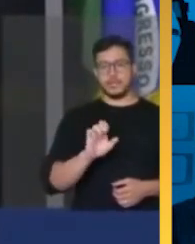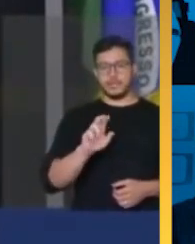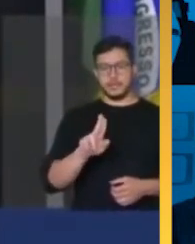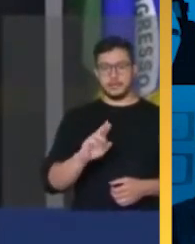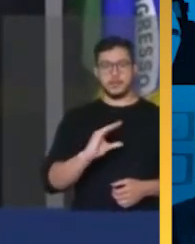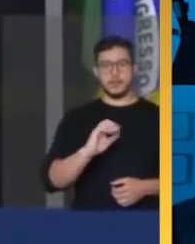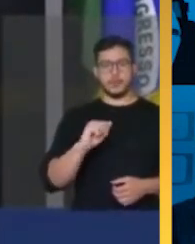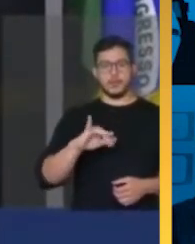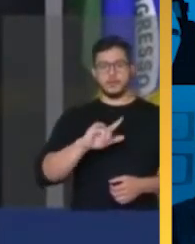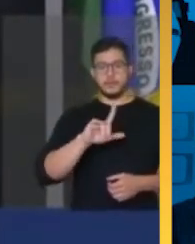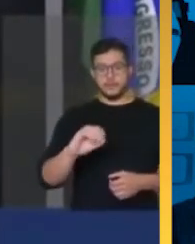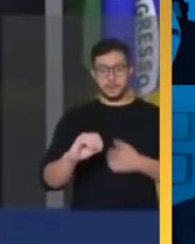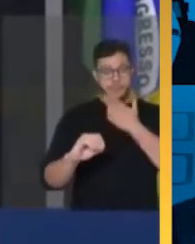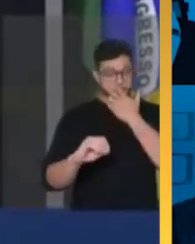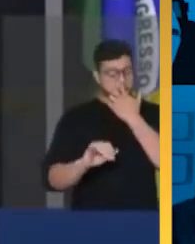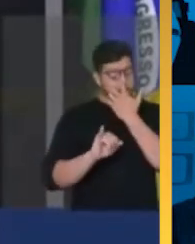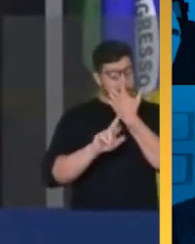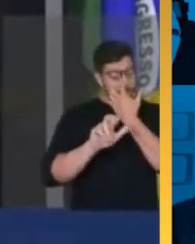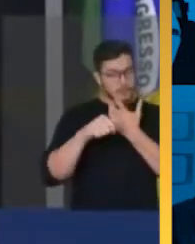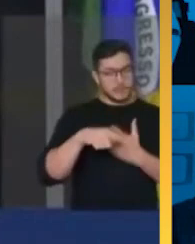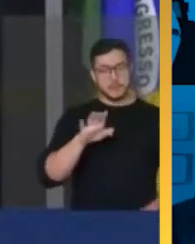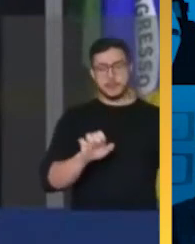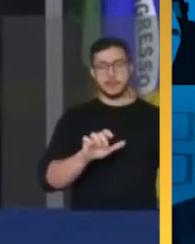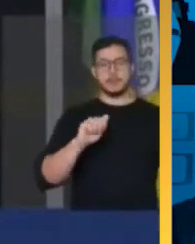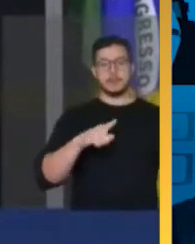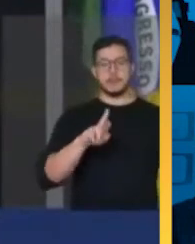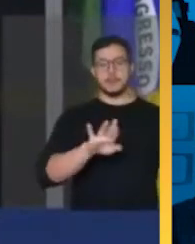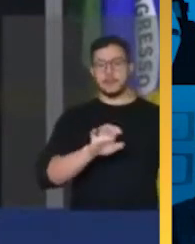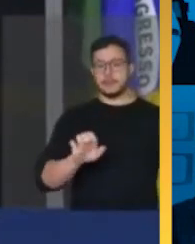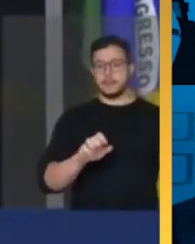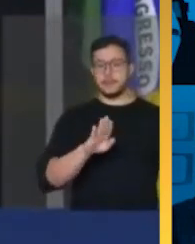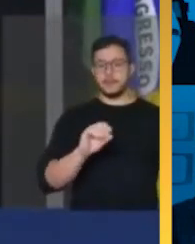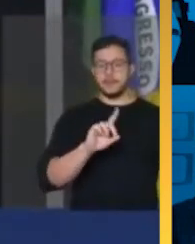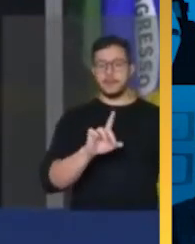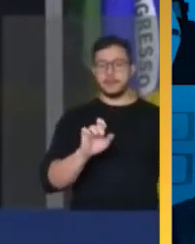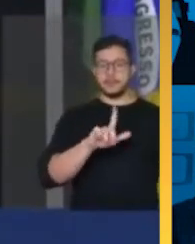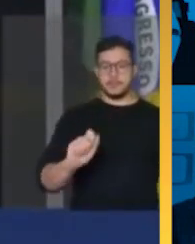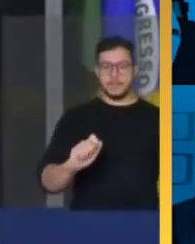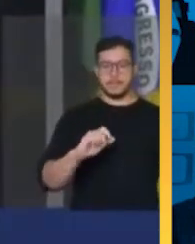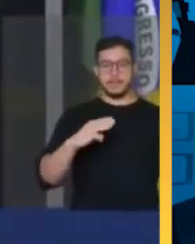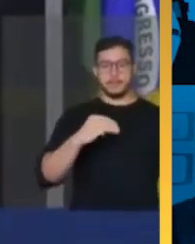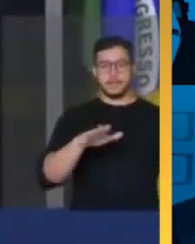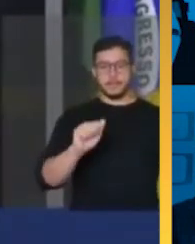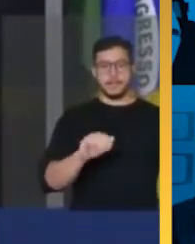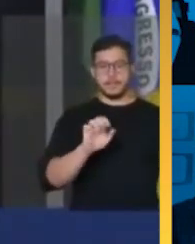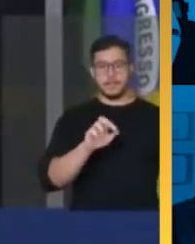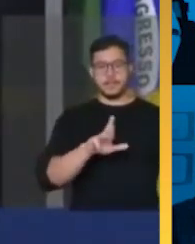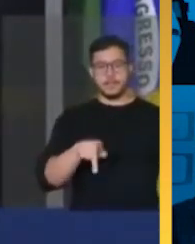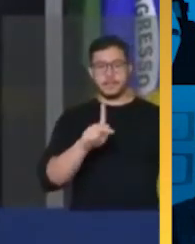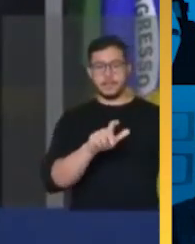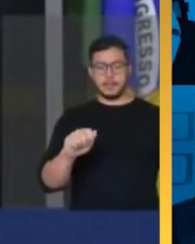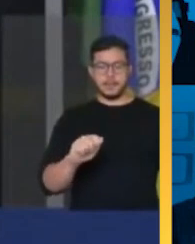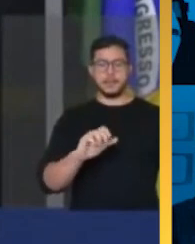Camilo Capiberibe, Bilac Pinto, André Janones, Bozella, Maria do Rosário, Érica